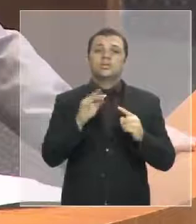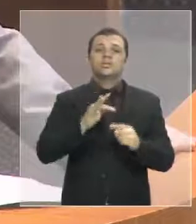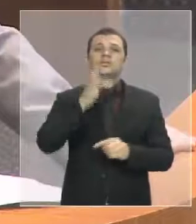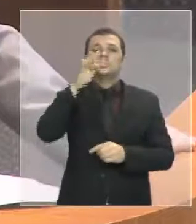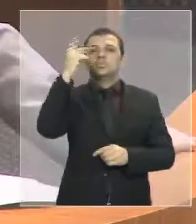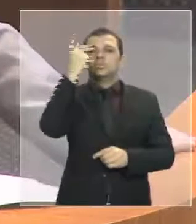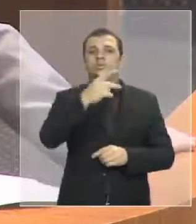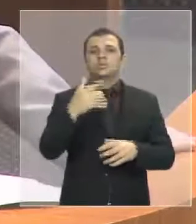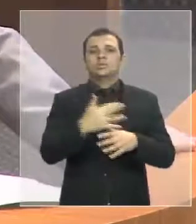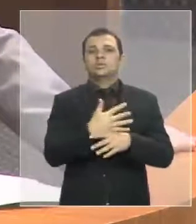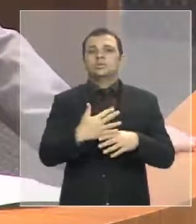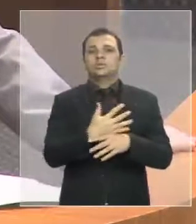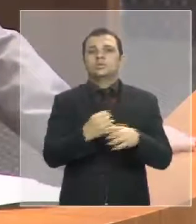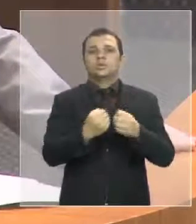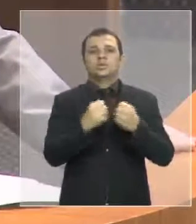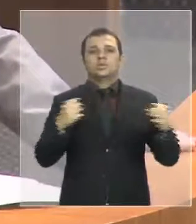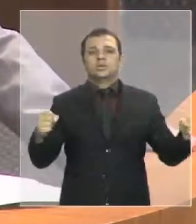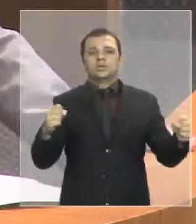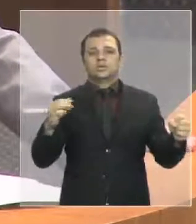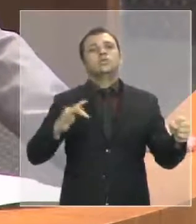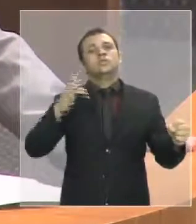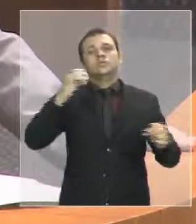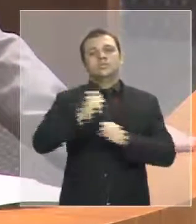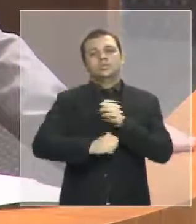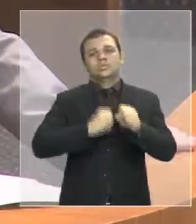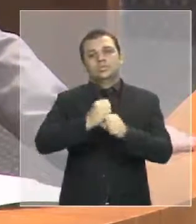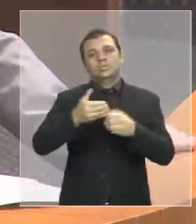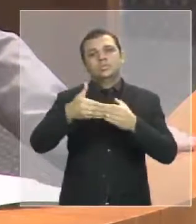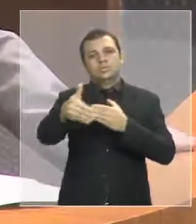nos próximos anos